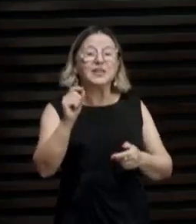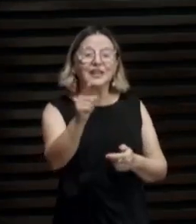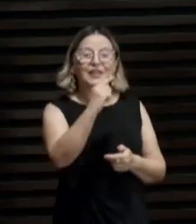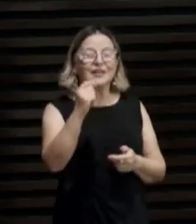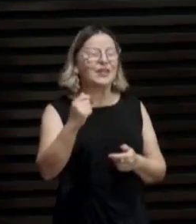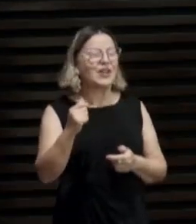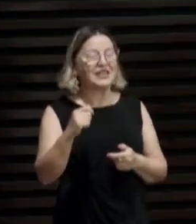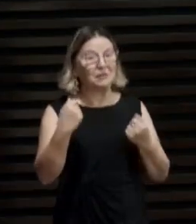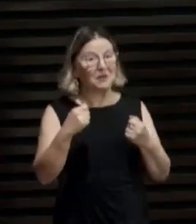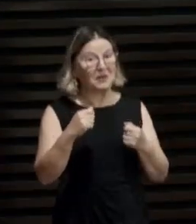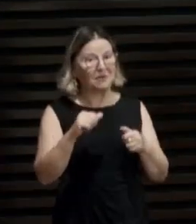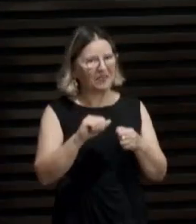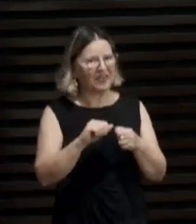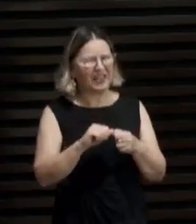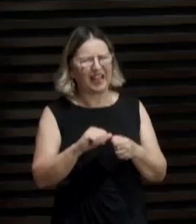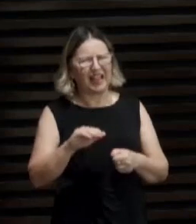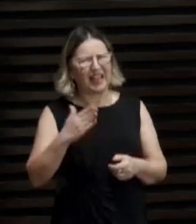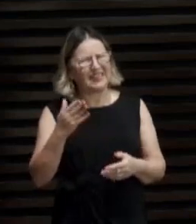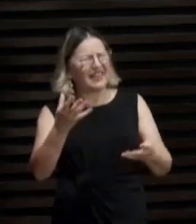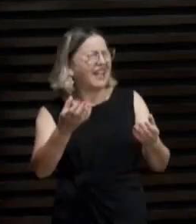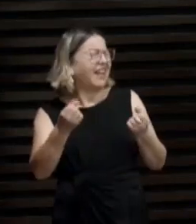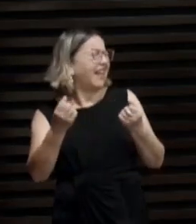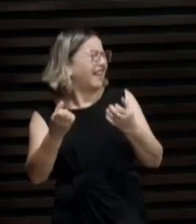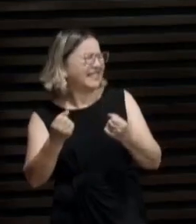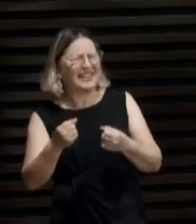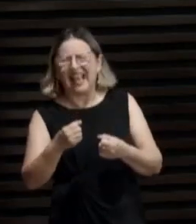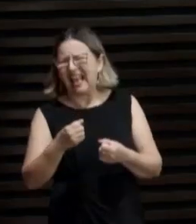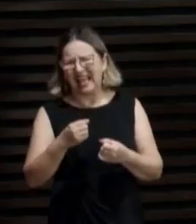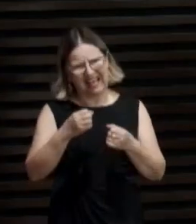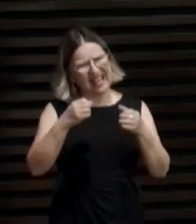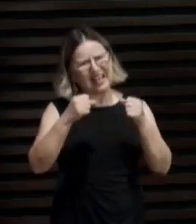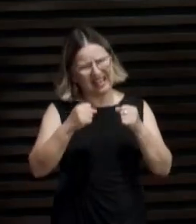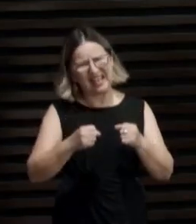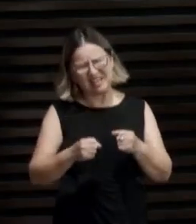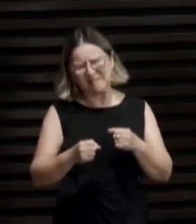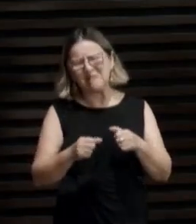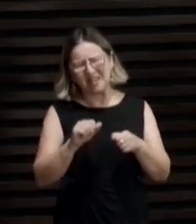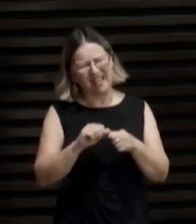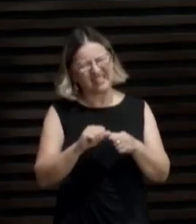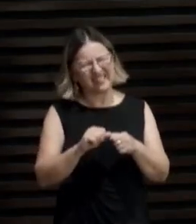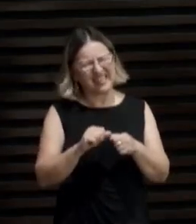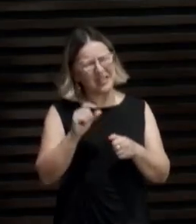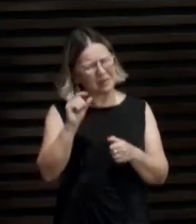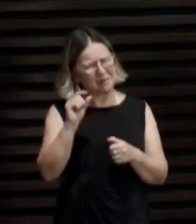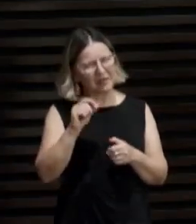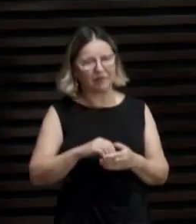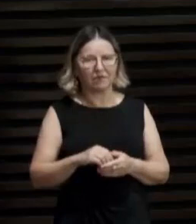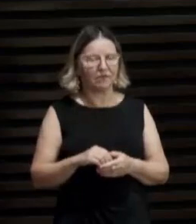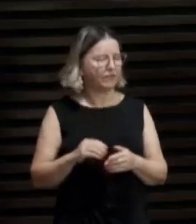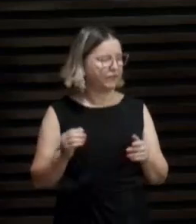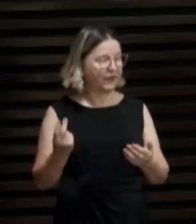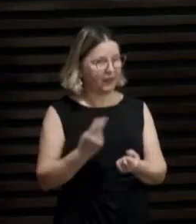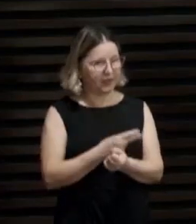dizendo, não tem problema, eu posso fazer um meio termo. Não dá, amados. Ou você crê na palavra